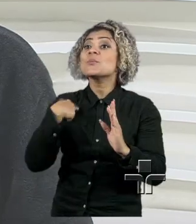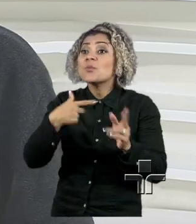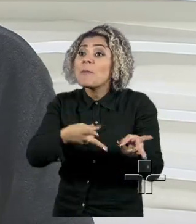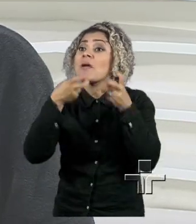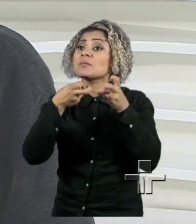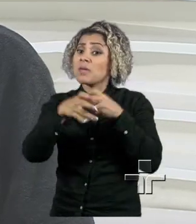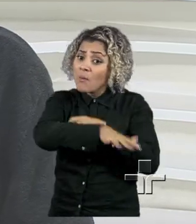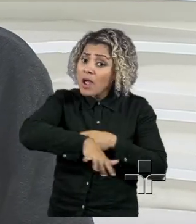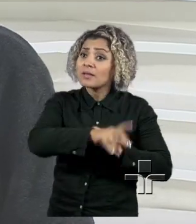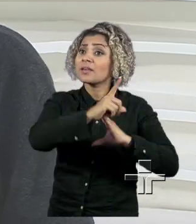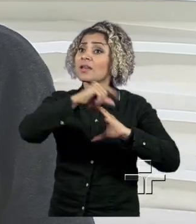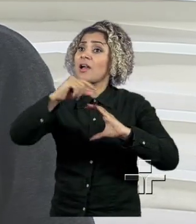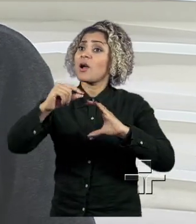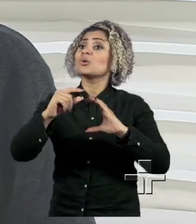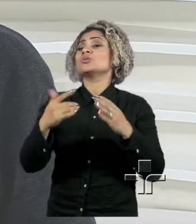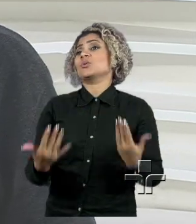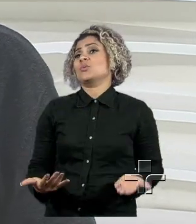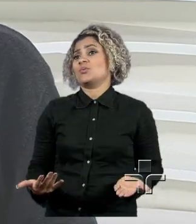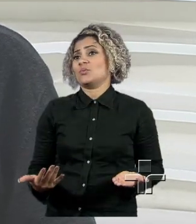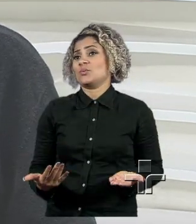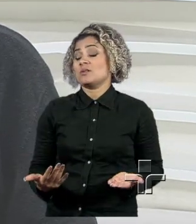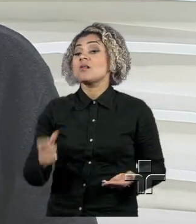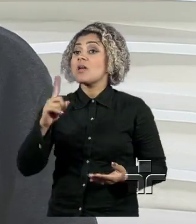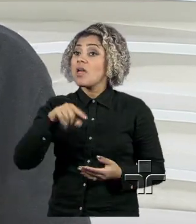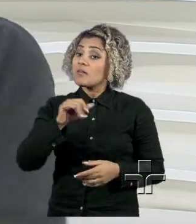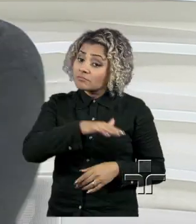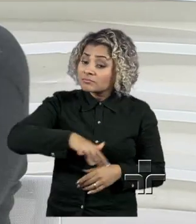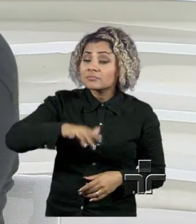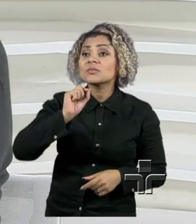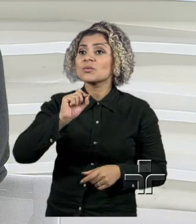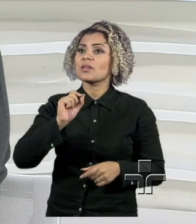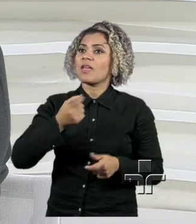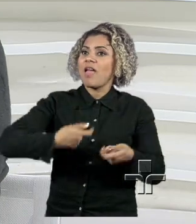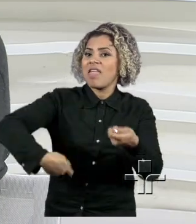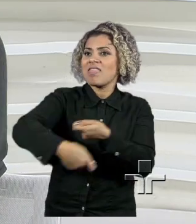Cacau Show realmente... Pensa o que era o